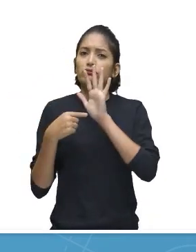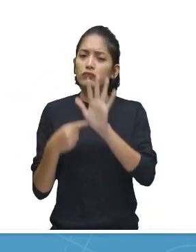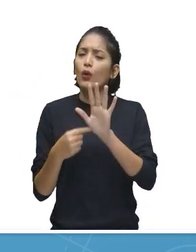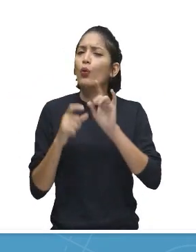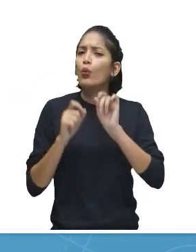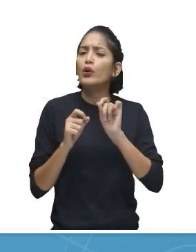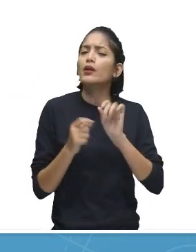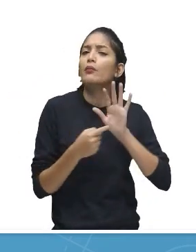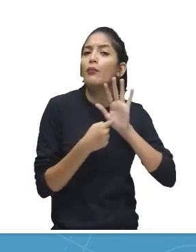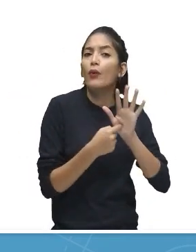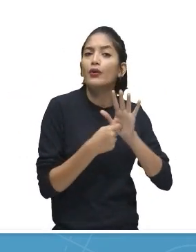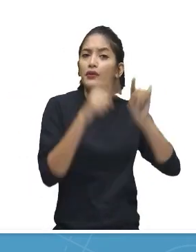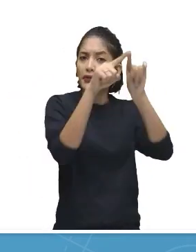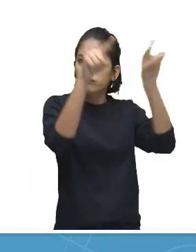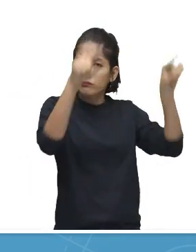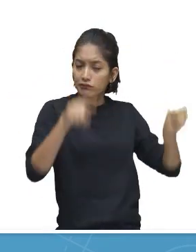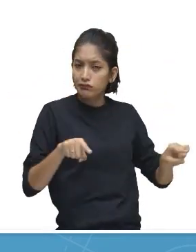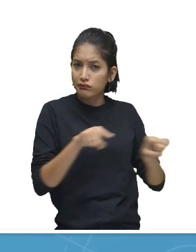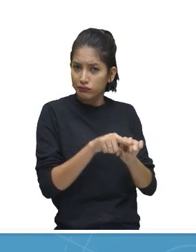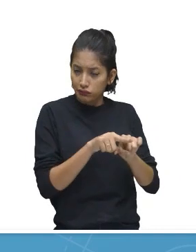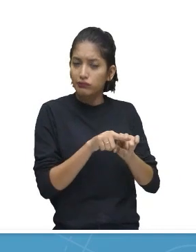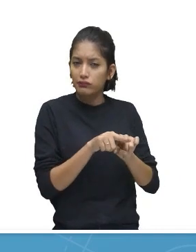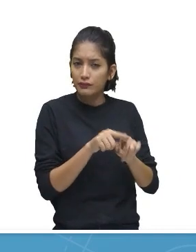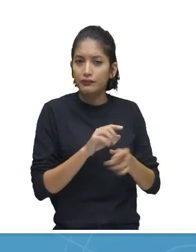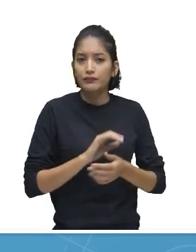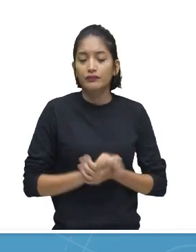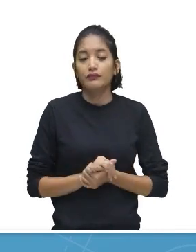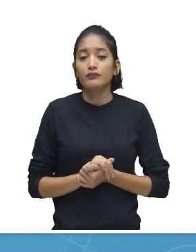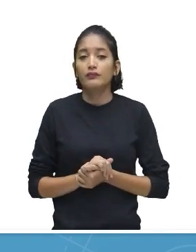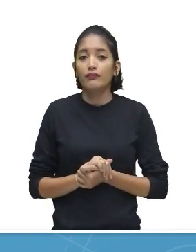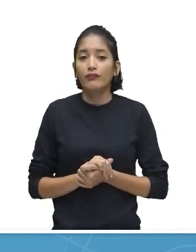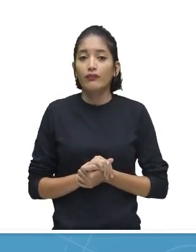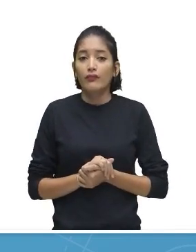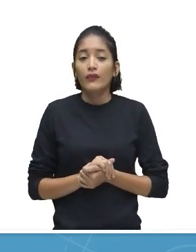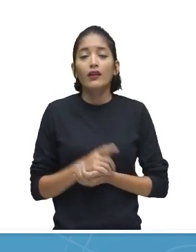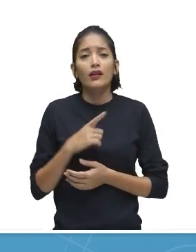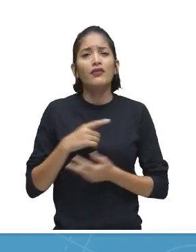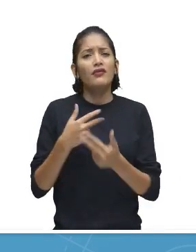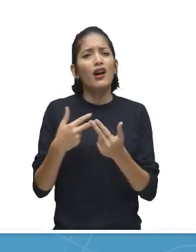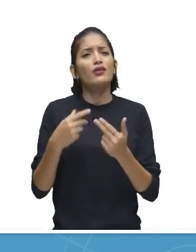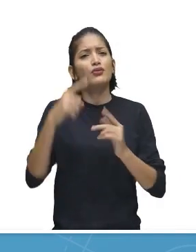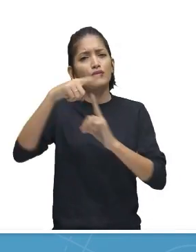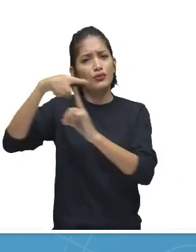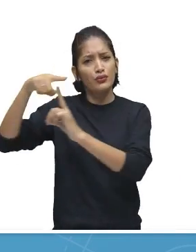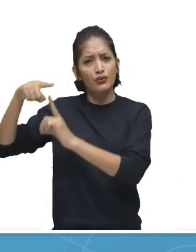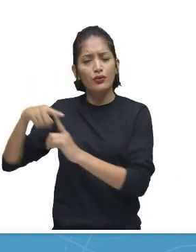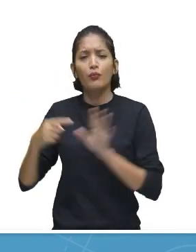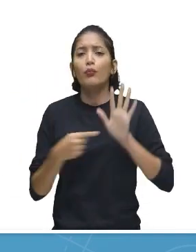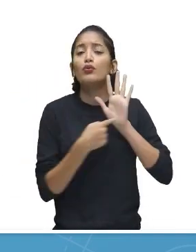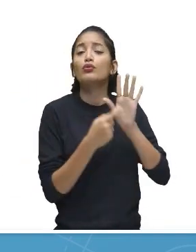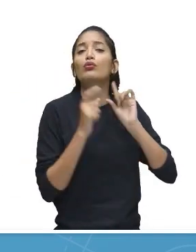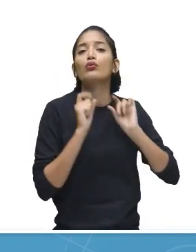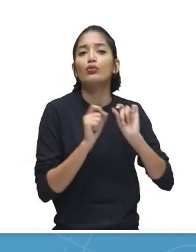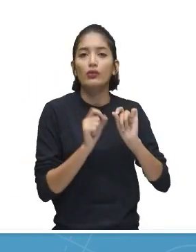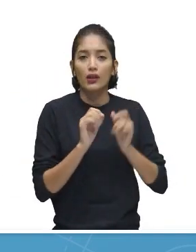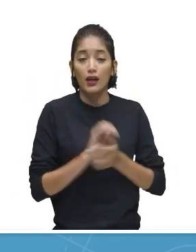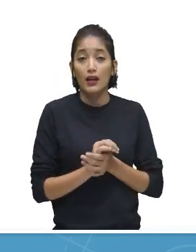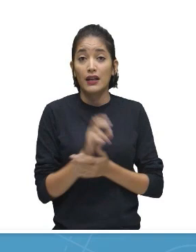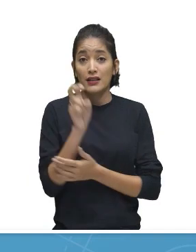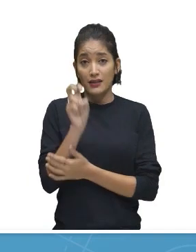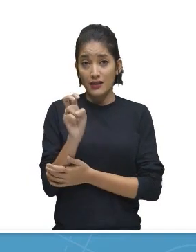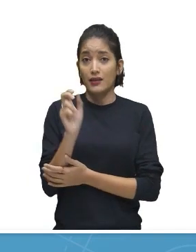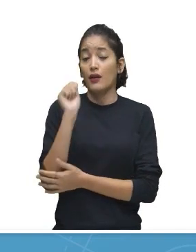que ele representou ali lá, né, Demoiselle Avignon, a senhorita de Avignon. O que ele fez? Ele representou 5